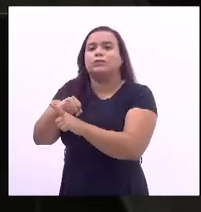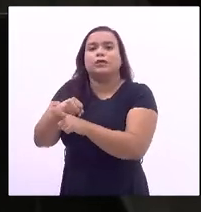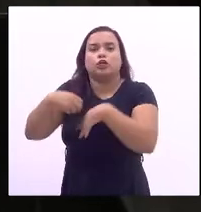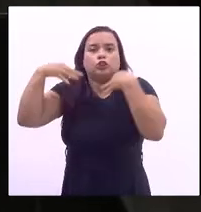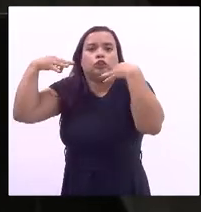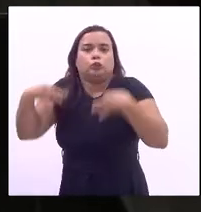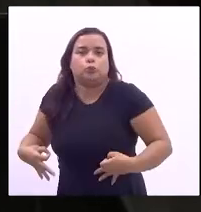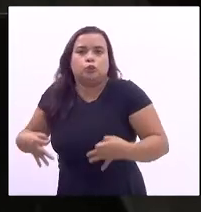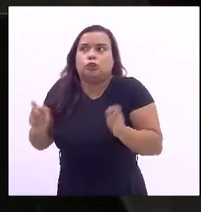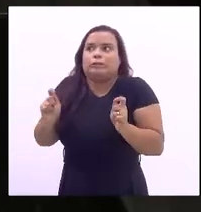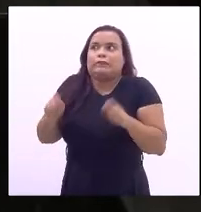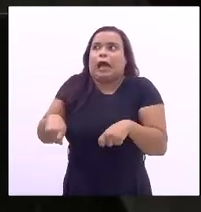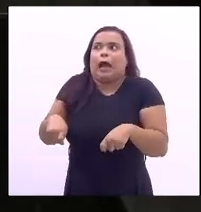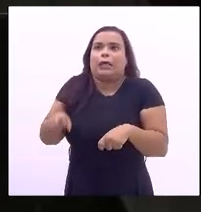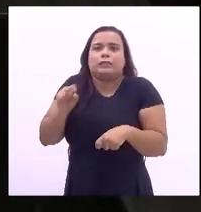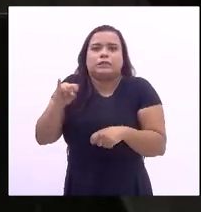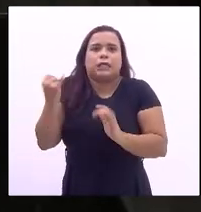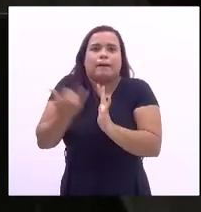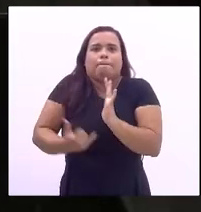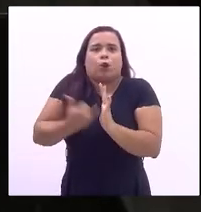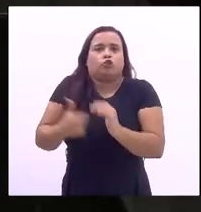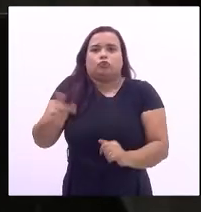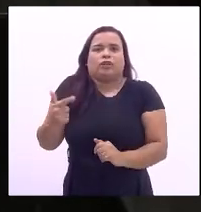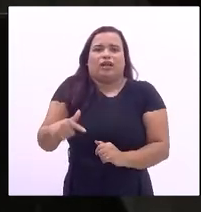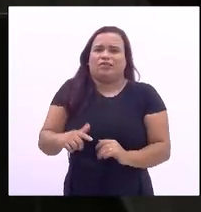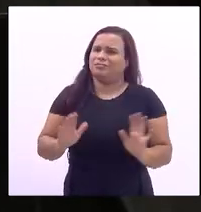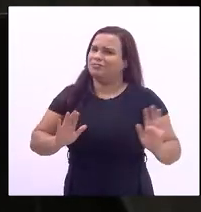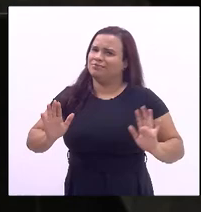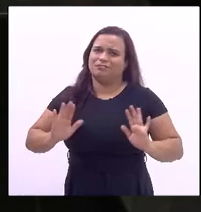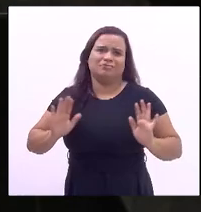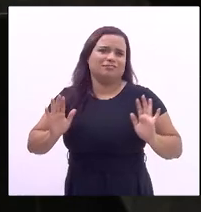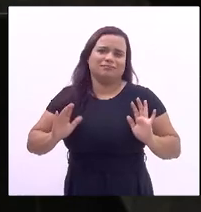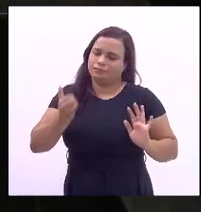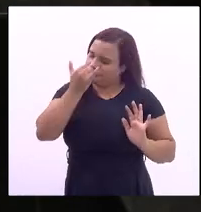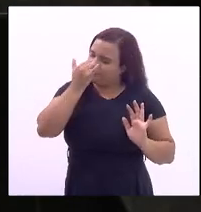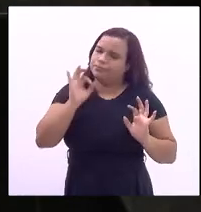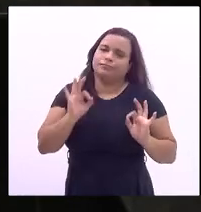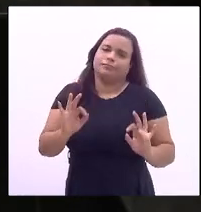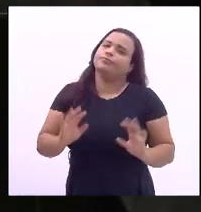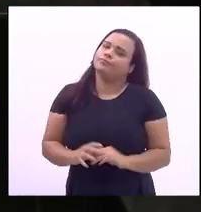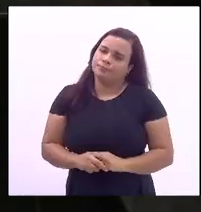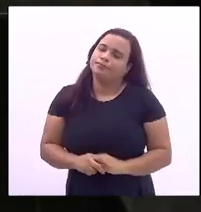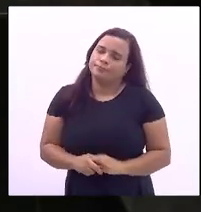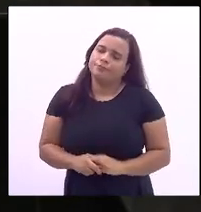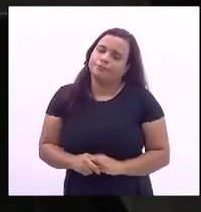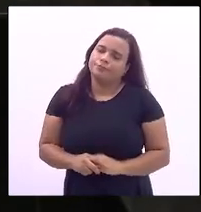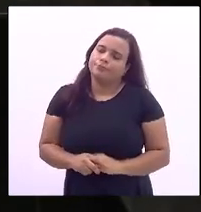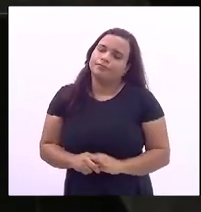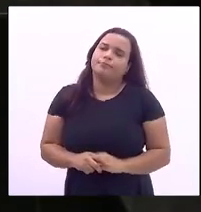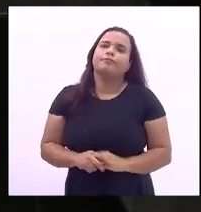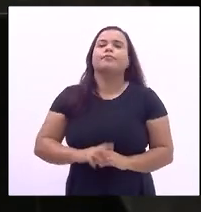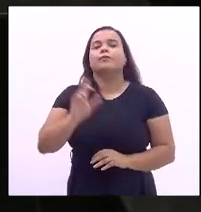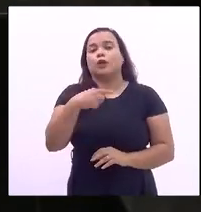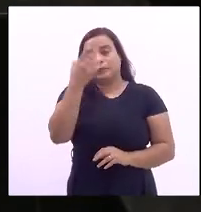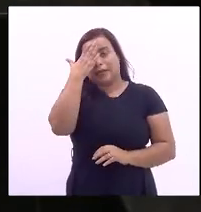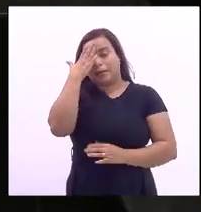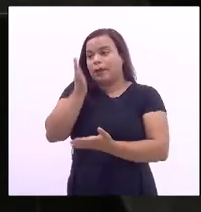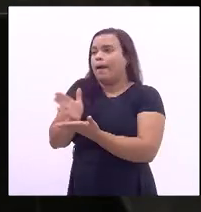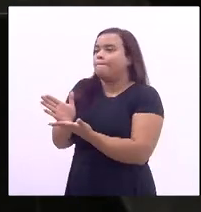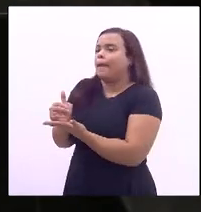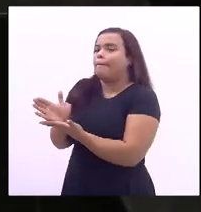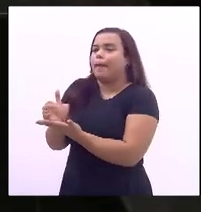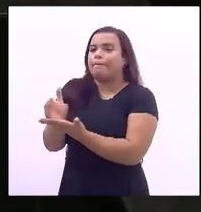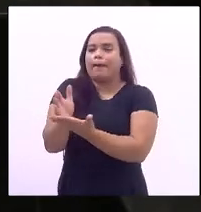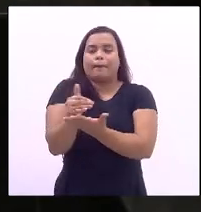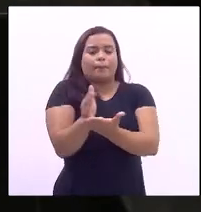justa sem imposto E é claro que os coletores os coletores